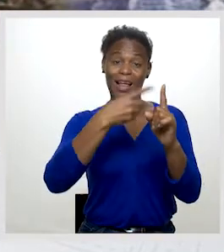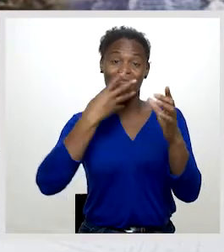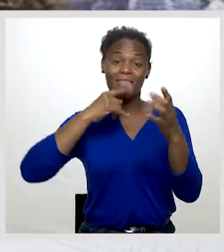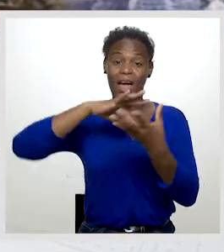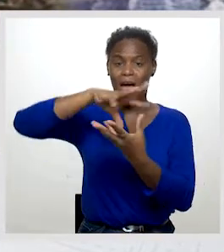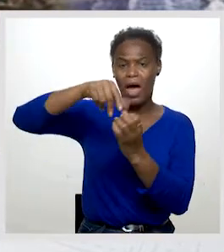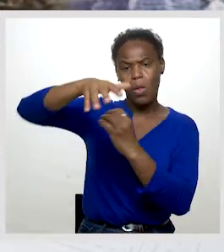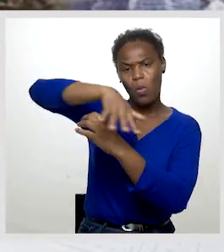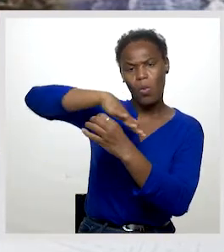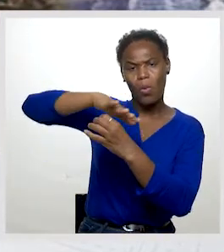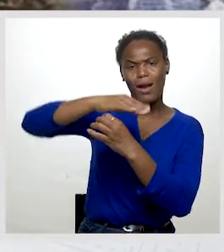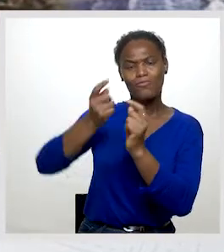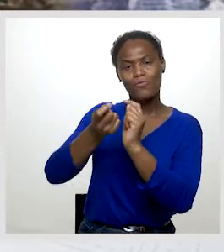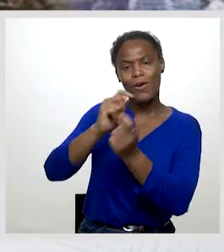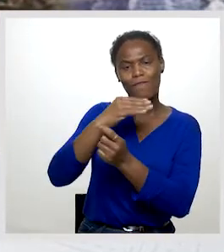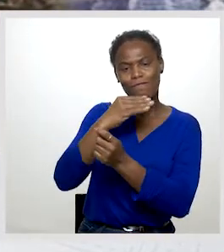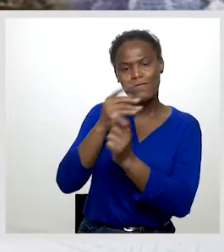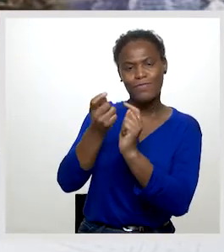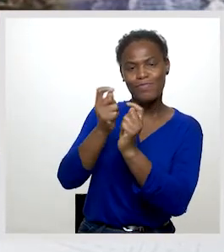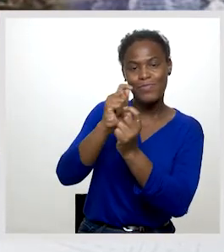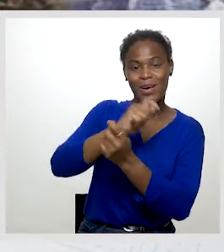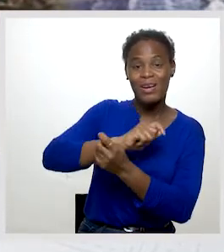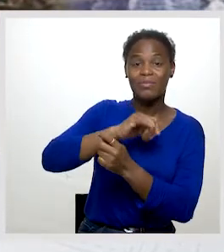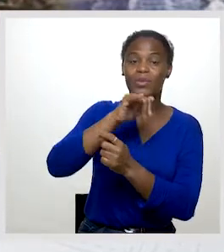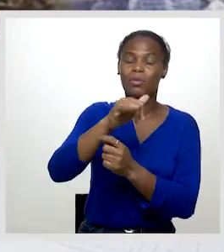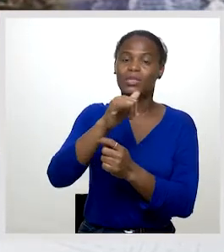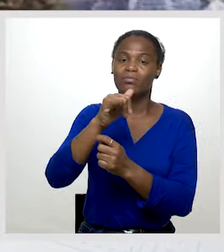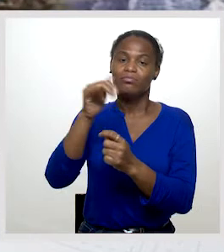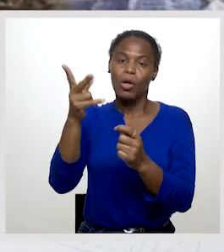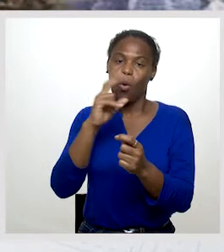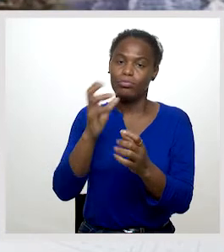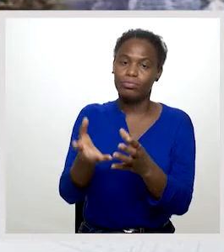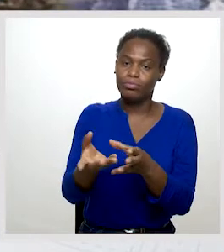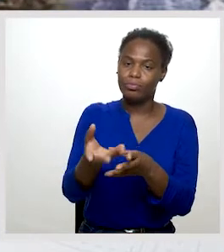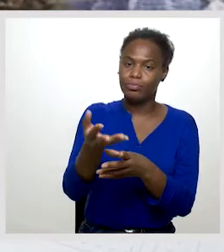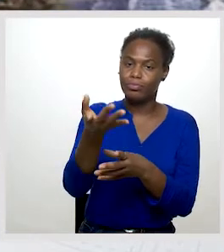superfície da Terra baixou, ocorreu a condensação deste vapor.